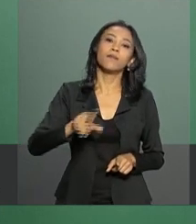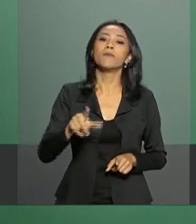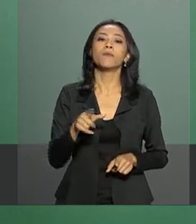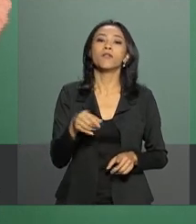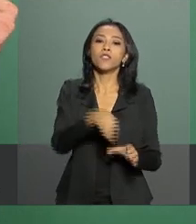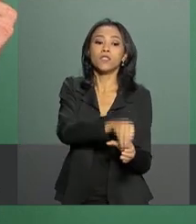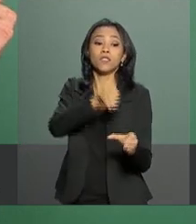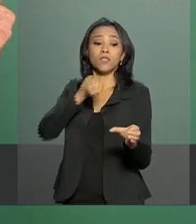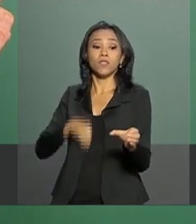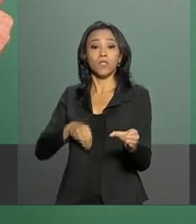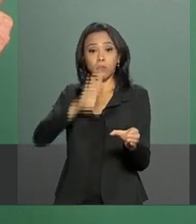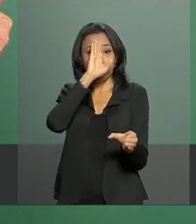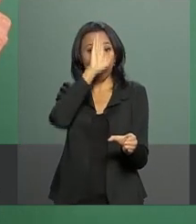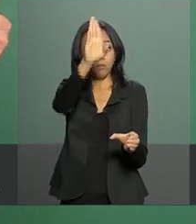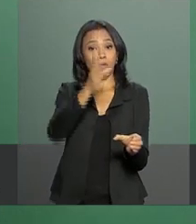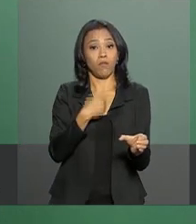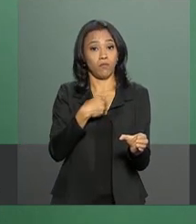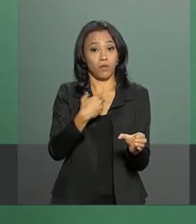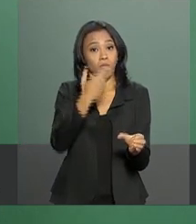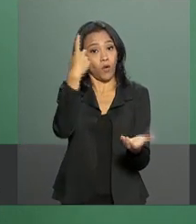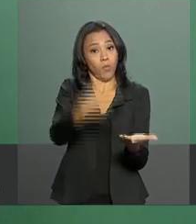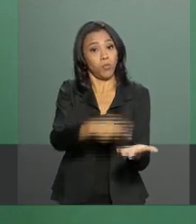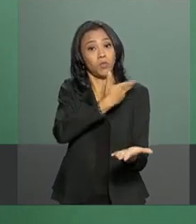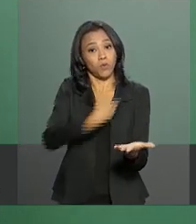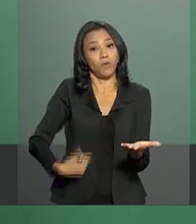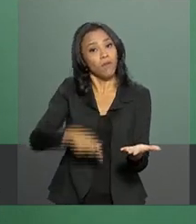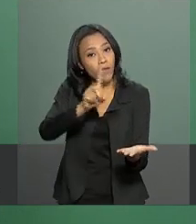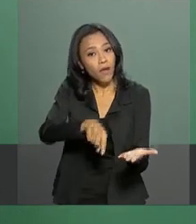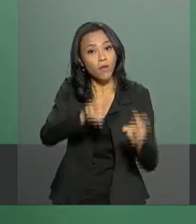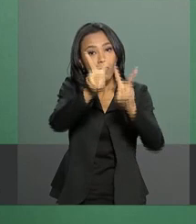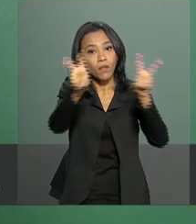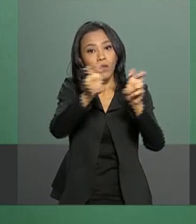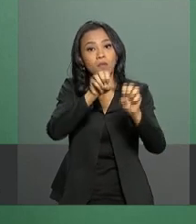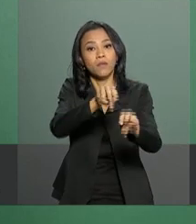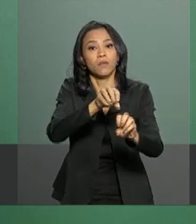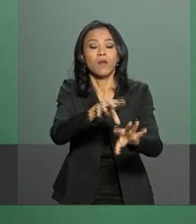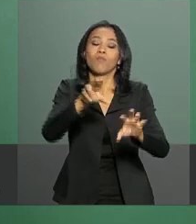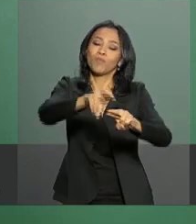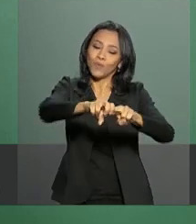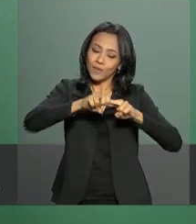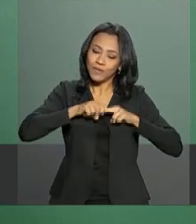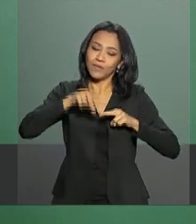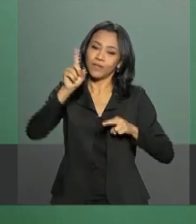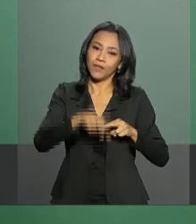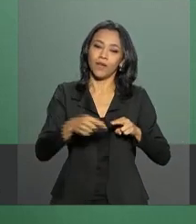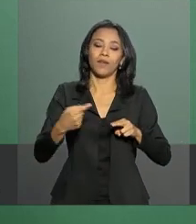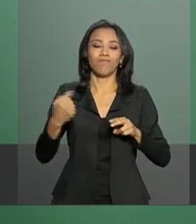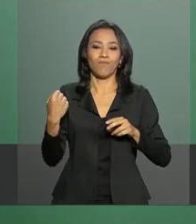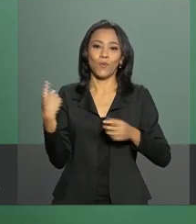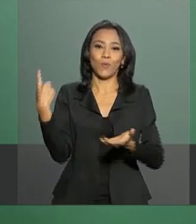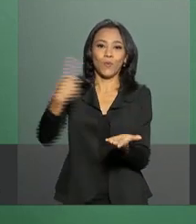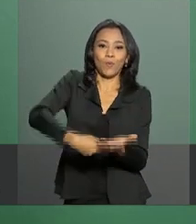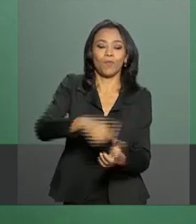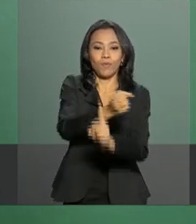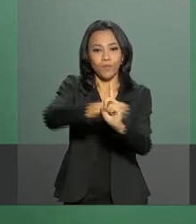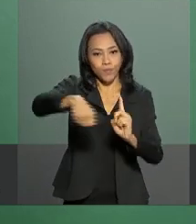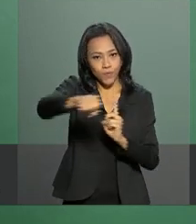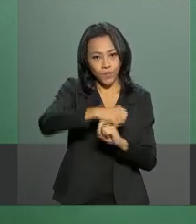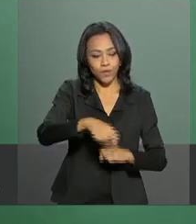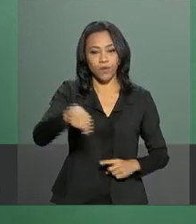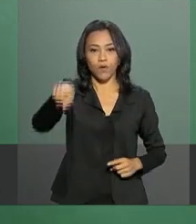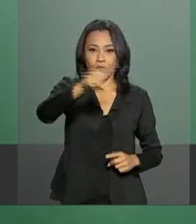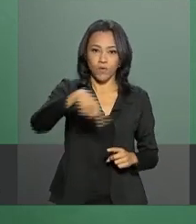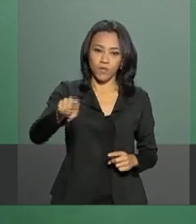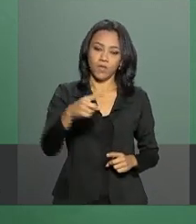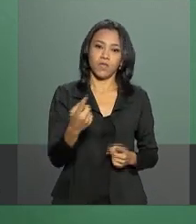do estado entre elas a educação e aí entra o tópico da responsabilidade social vocês vejam